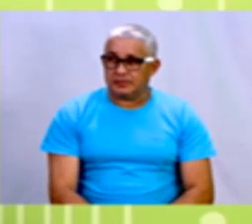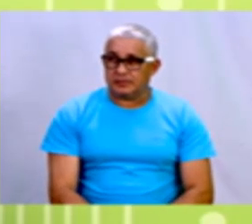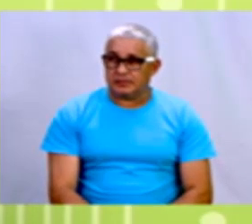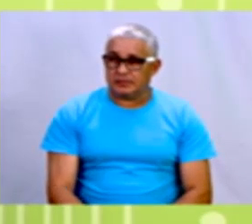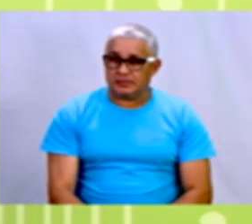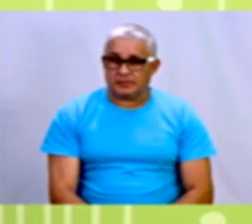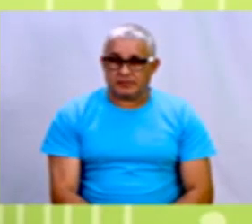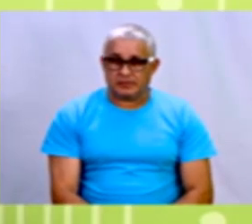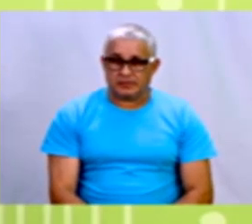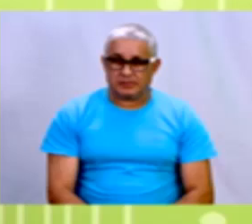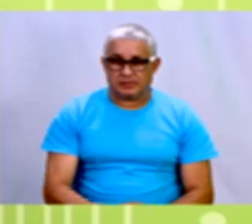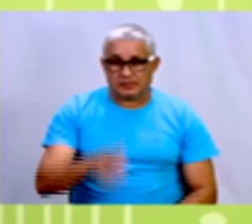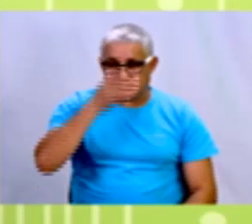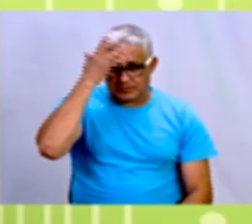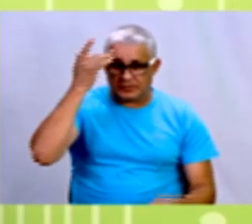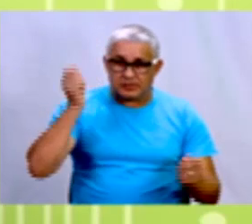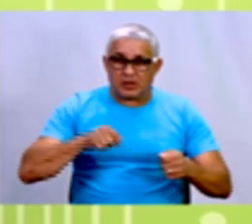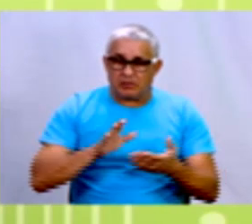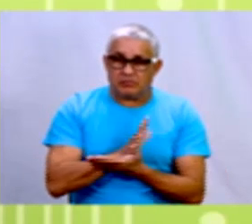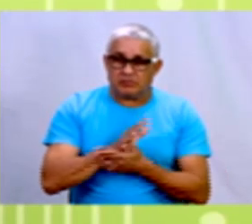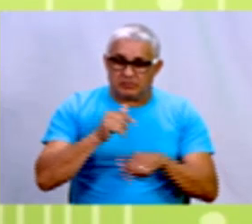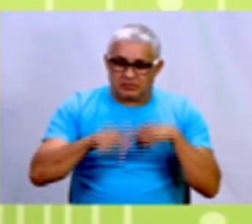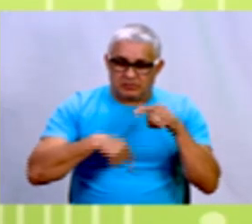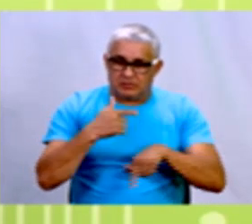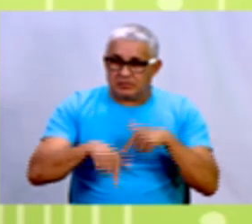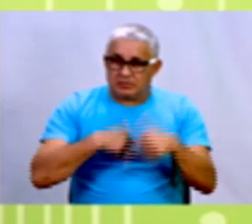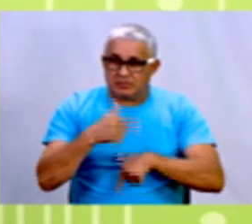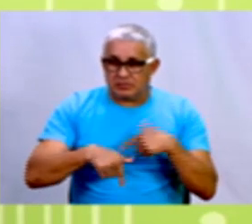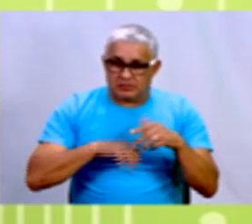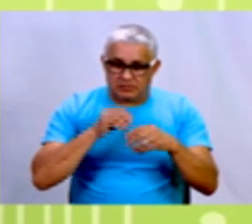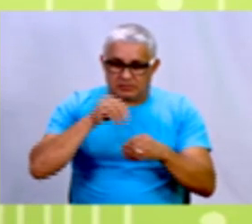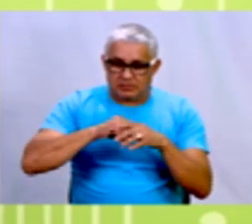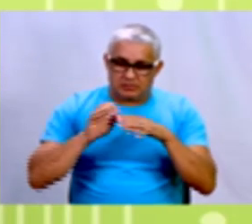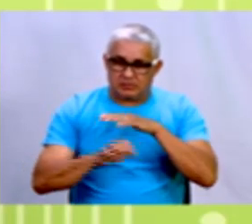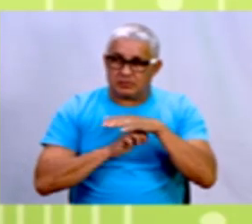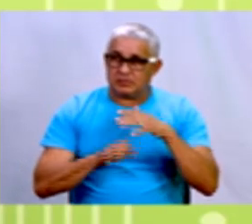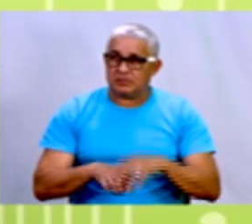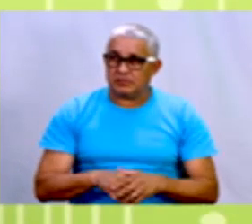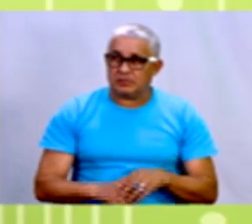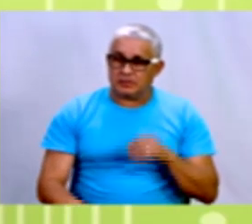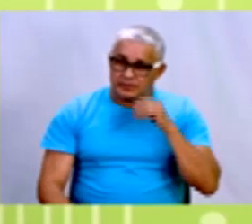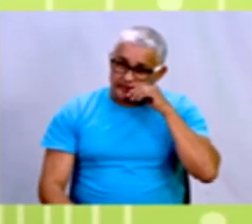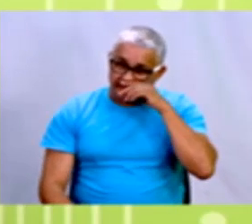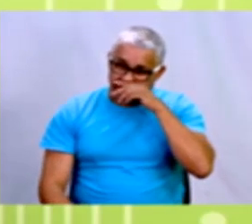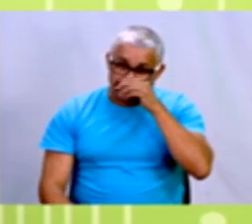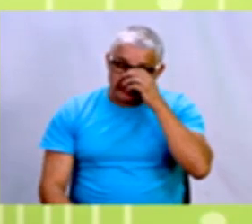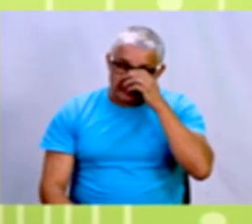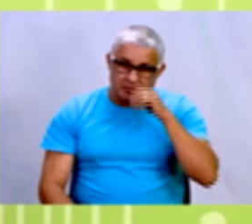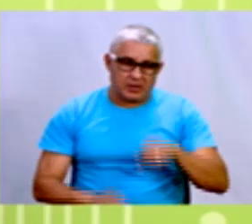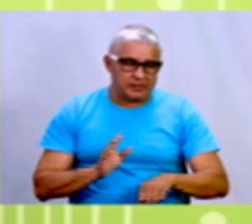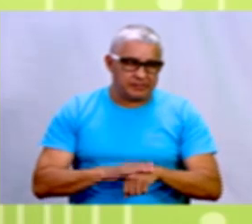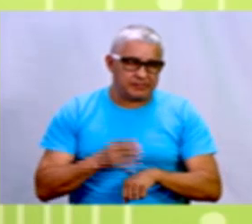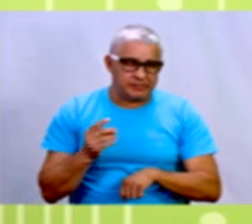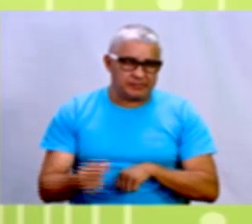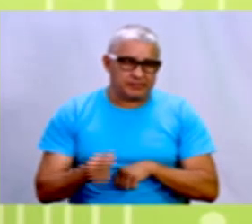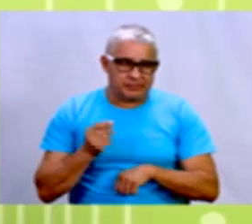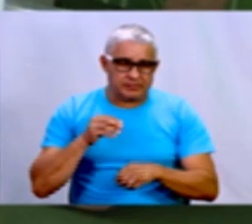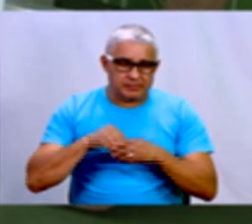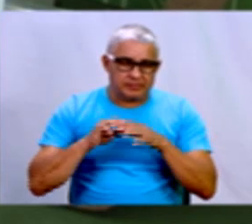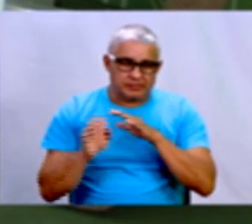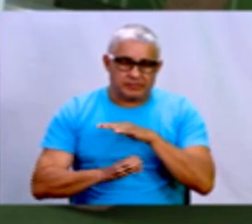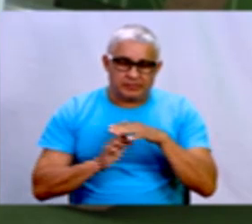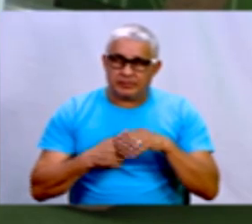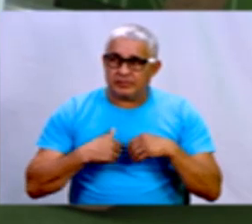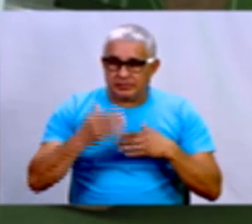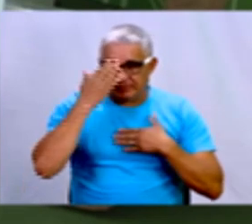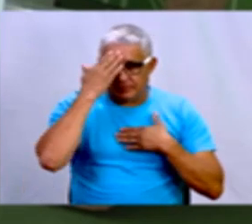pessoas, possivelmente, ou algumas já trabalham ou a vir a trabalhar nas empresas. Então, isso funciona muito dentro das empresas, tá? Mas eu